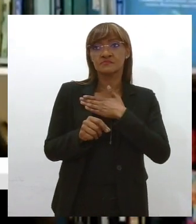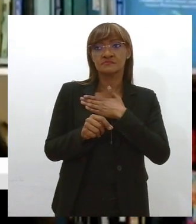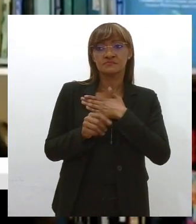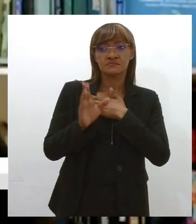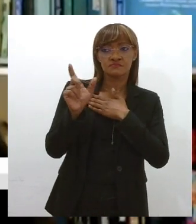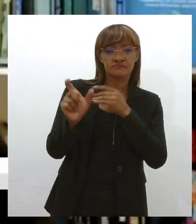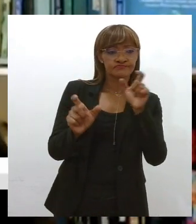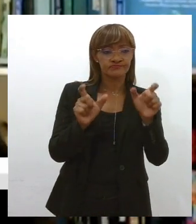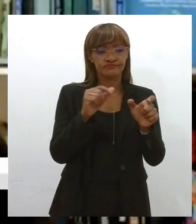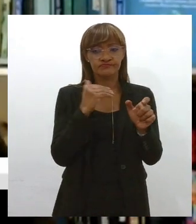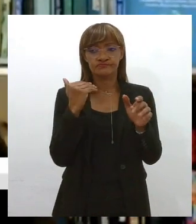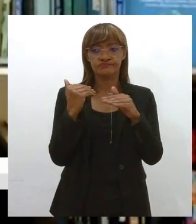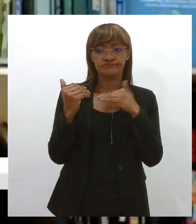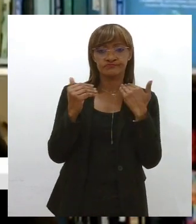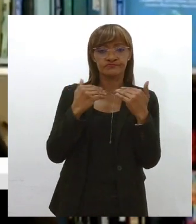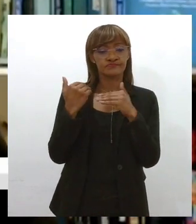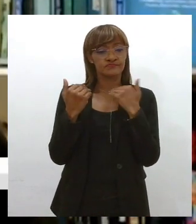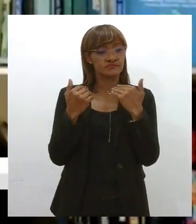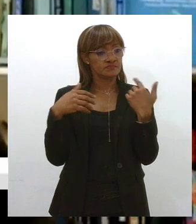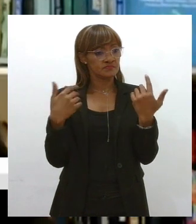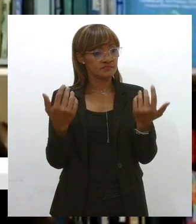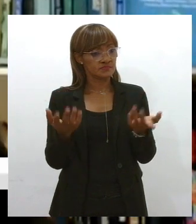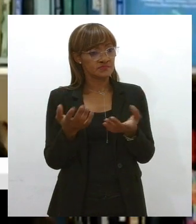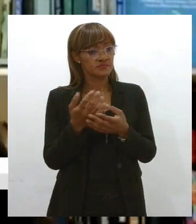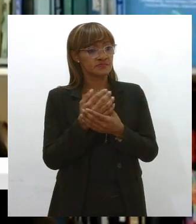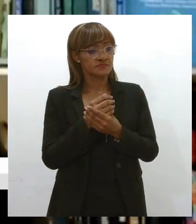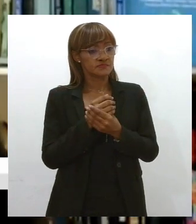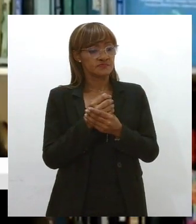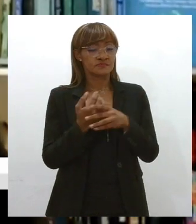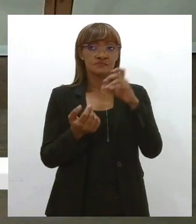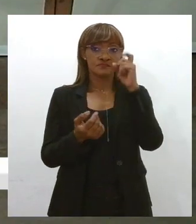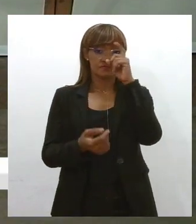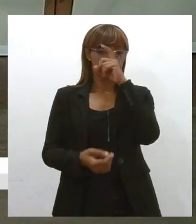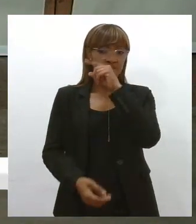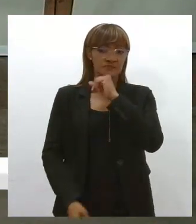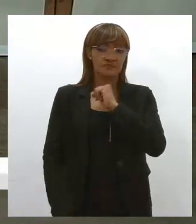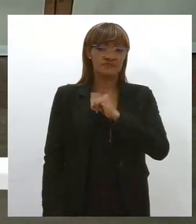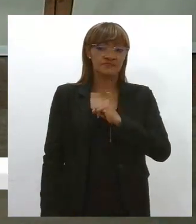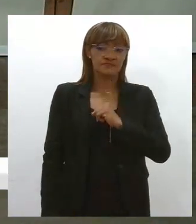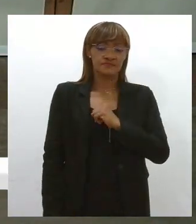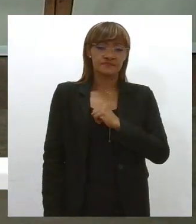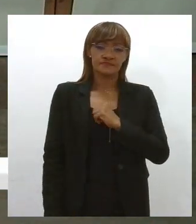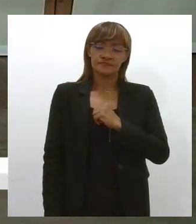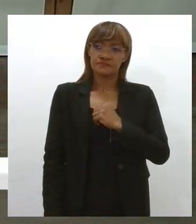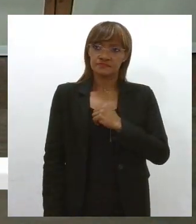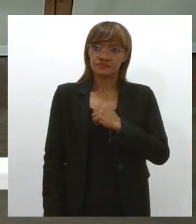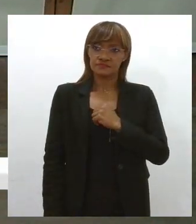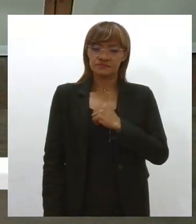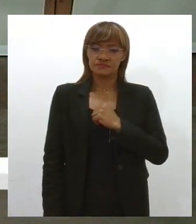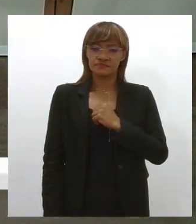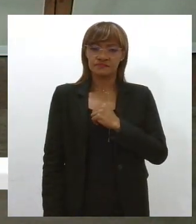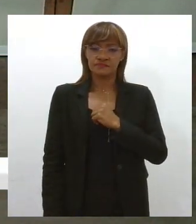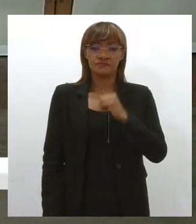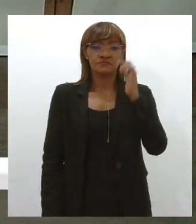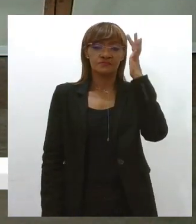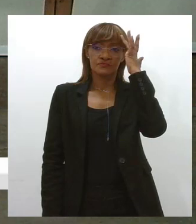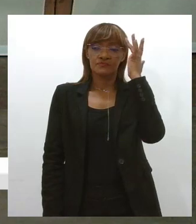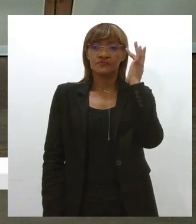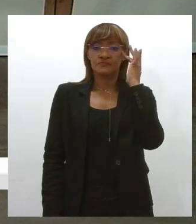Então, tem implicações tudo isso. Eu acho que o impedimento